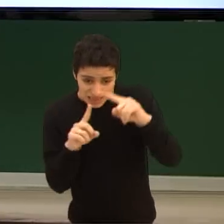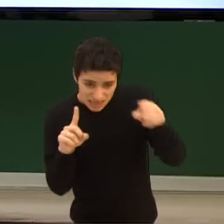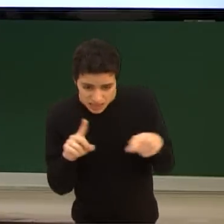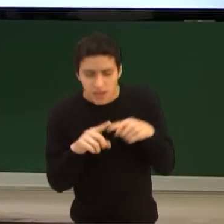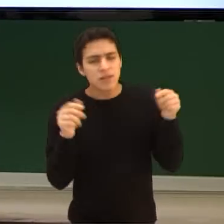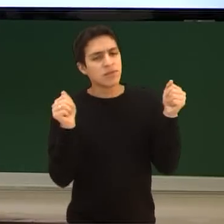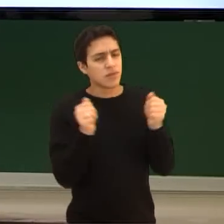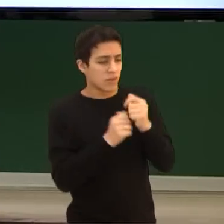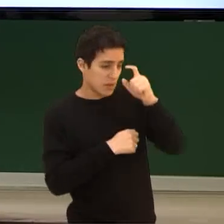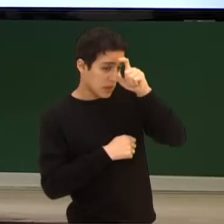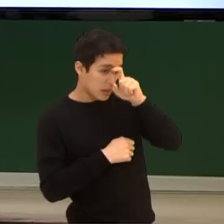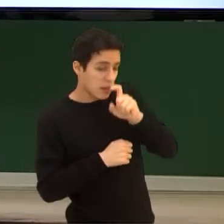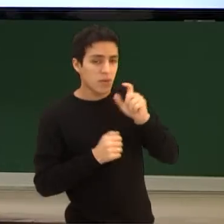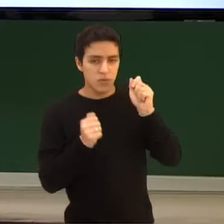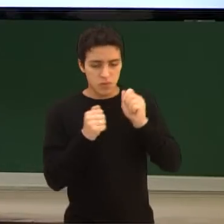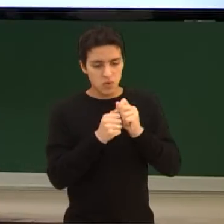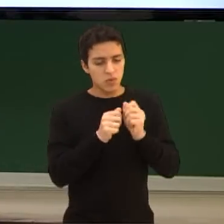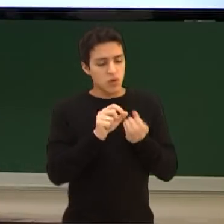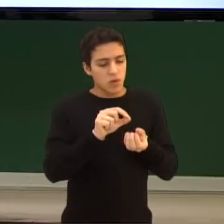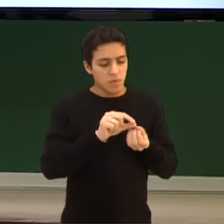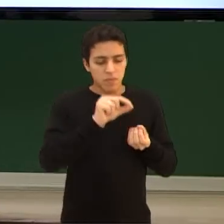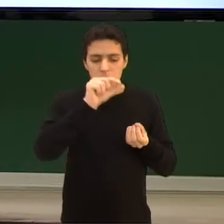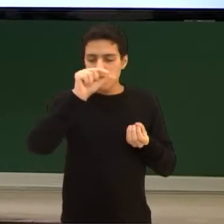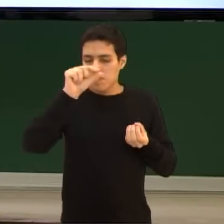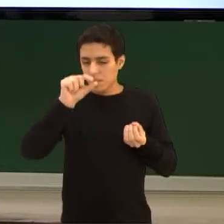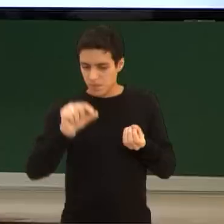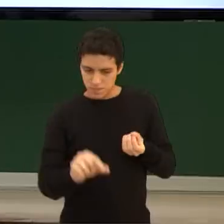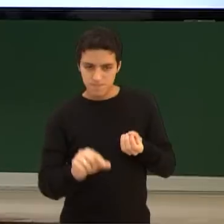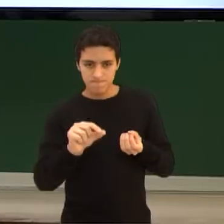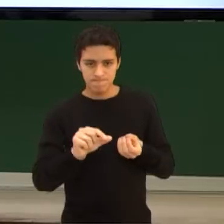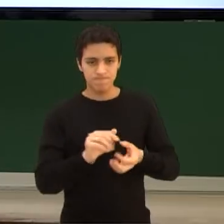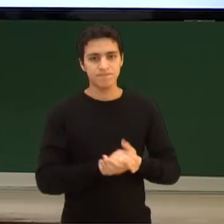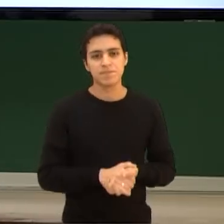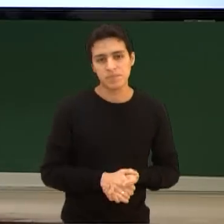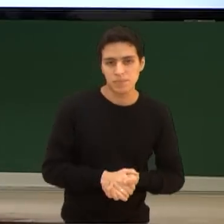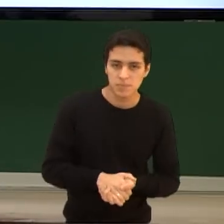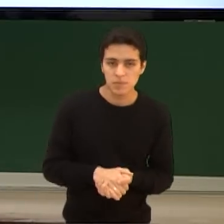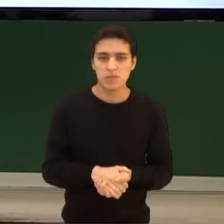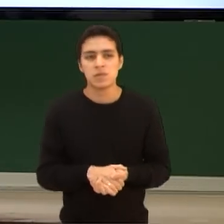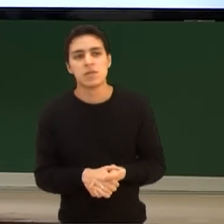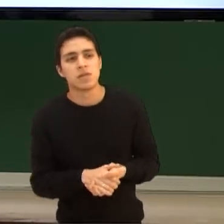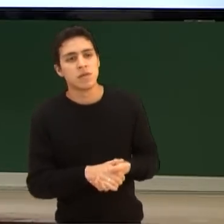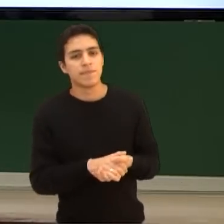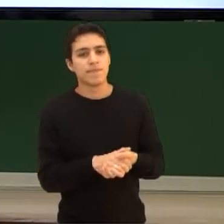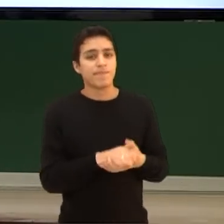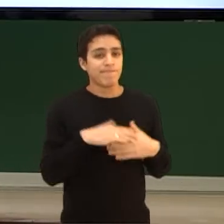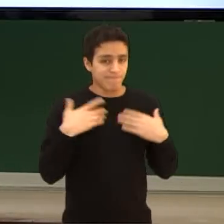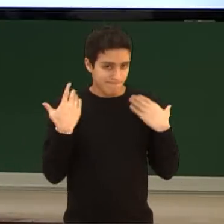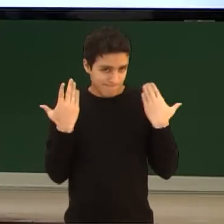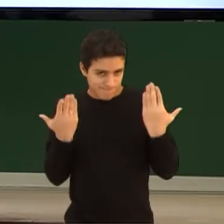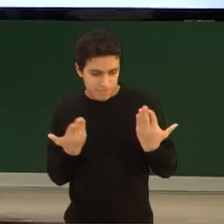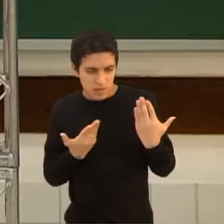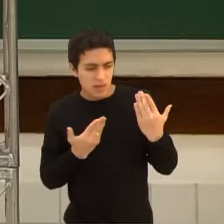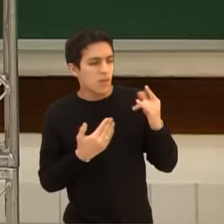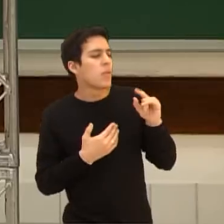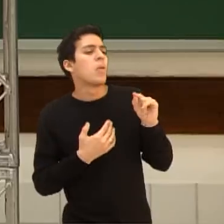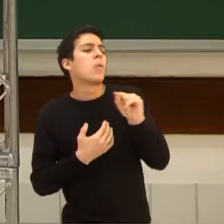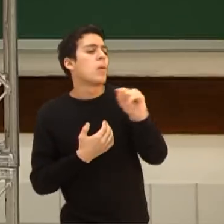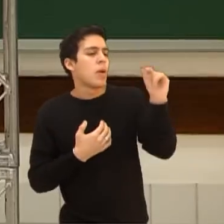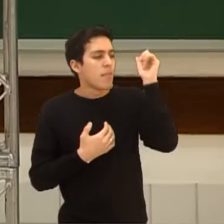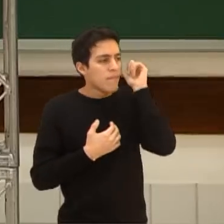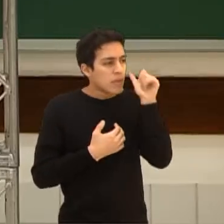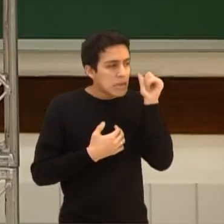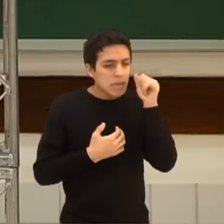com a menstruação, ela vai liberar aquele ovócito não fecundado, certo? Então, nos dias em que a menina,